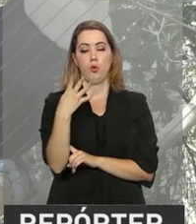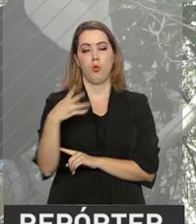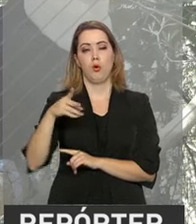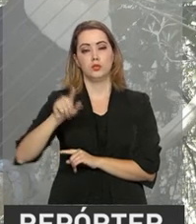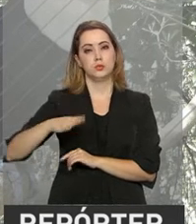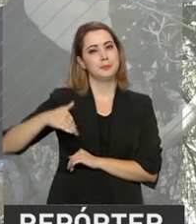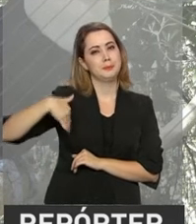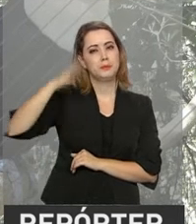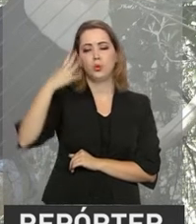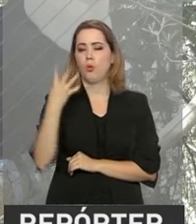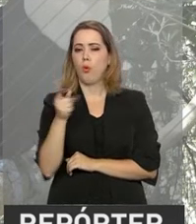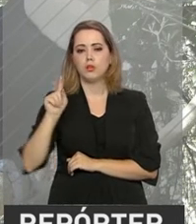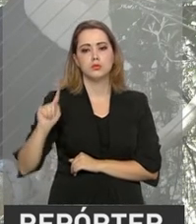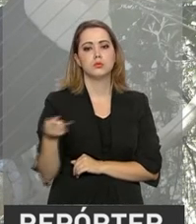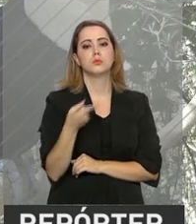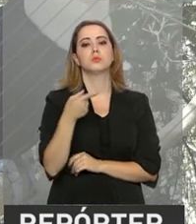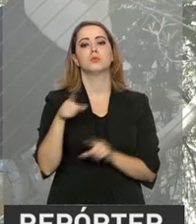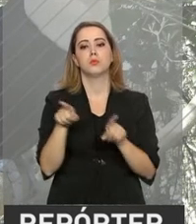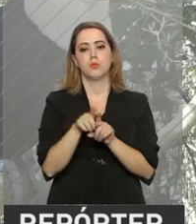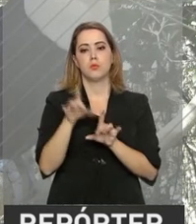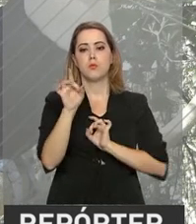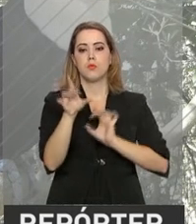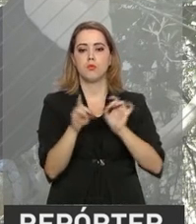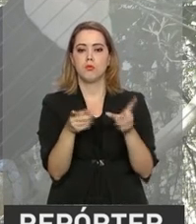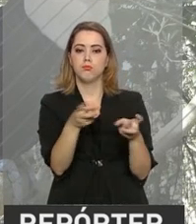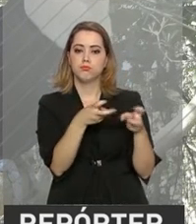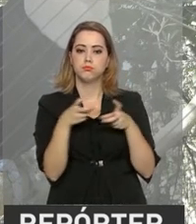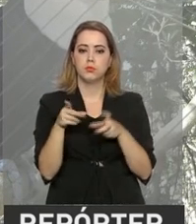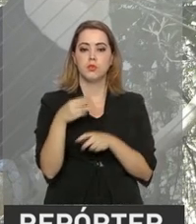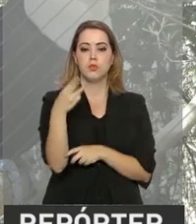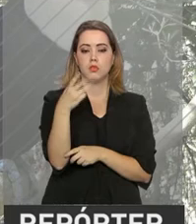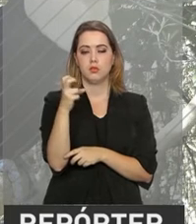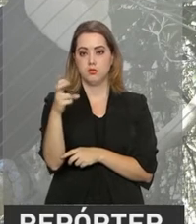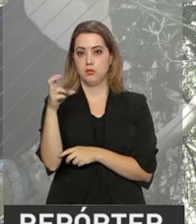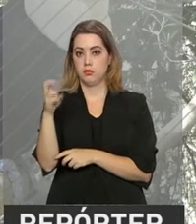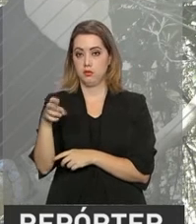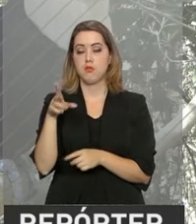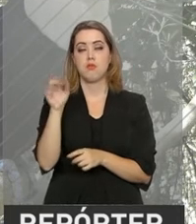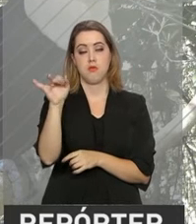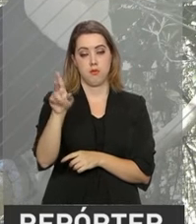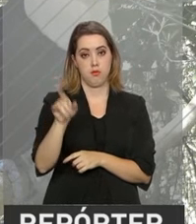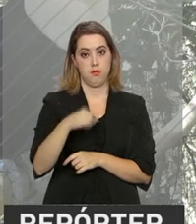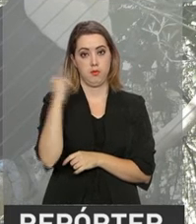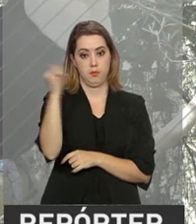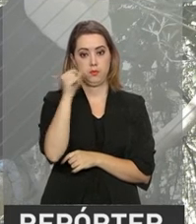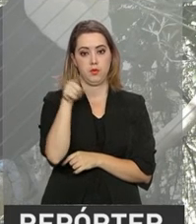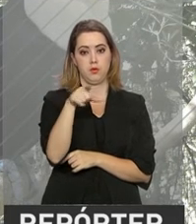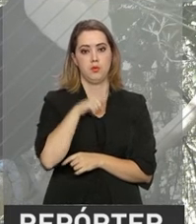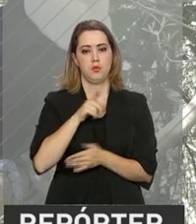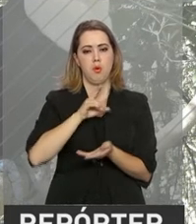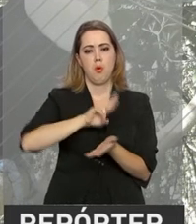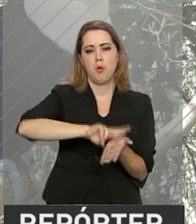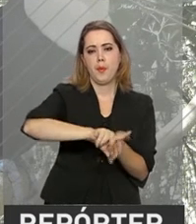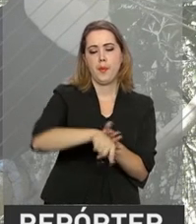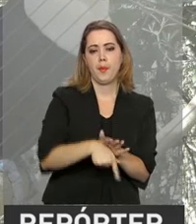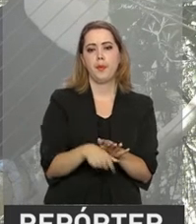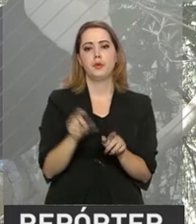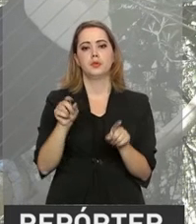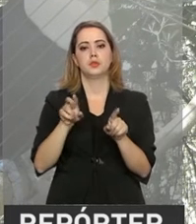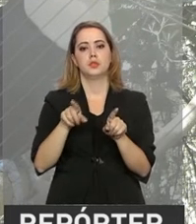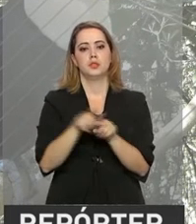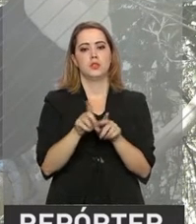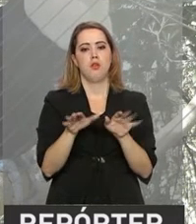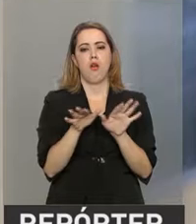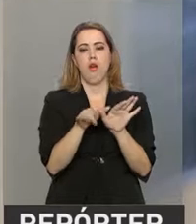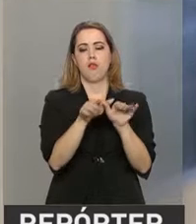355 são prioritárias no caso de desastre envolvendo petróleo são répteis e anfíbios aves e